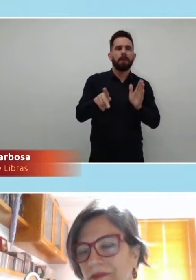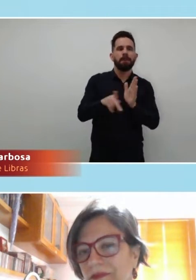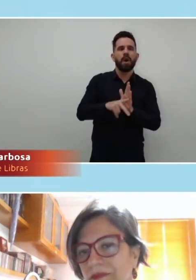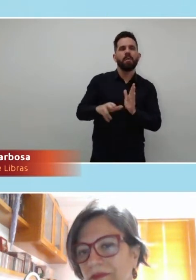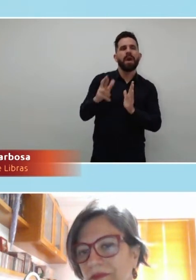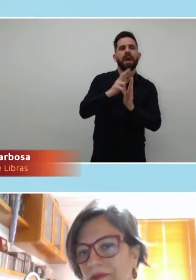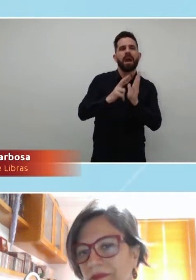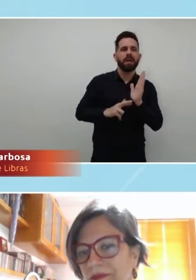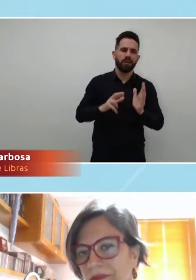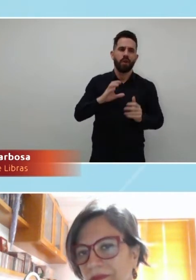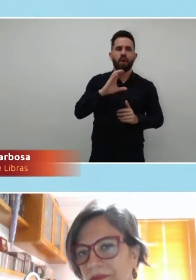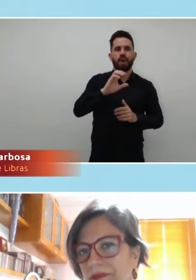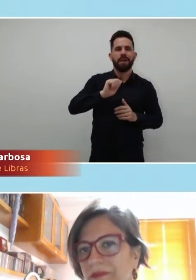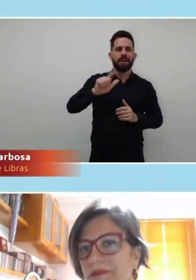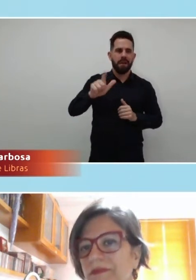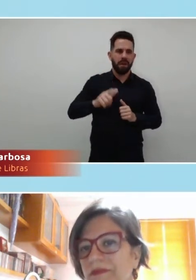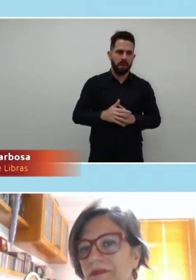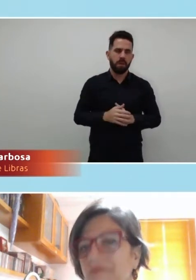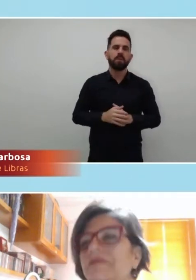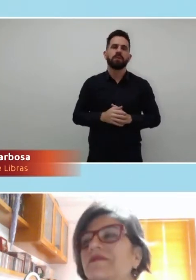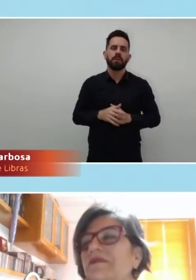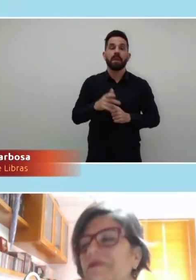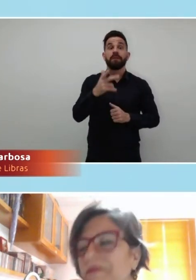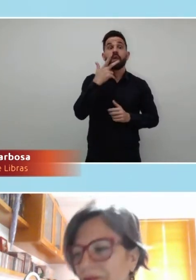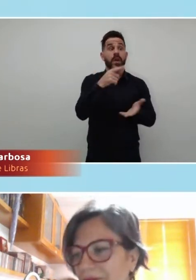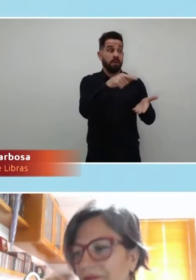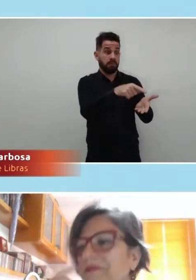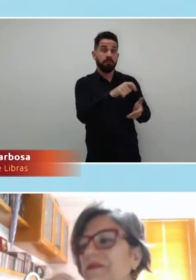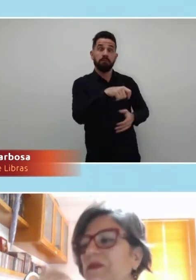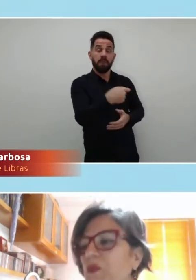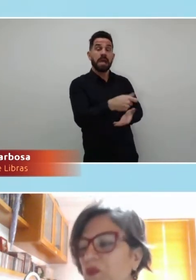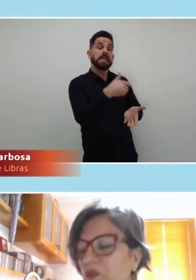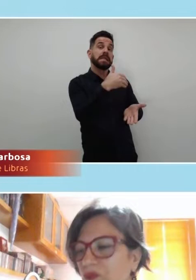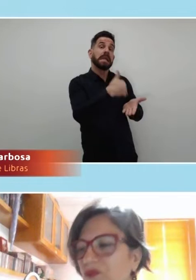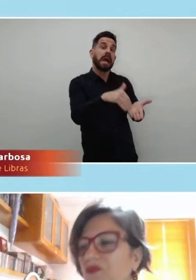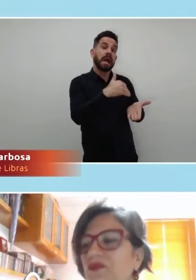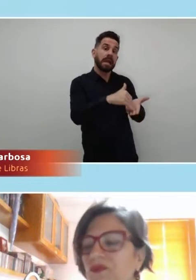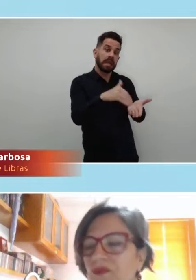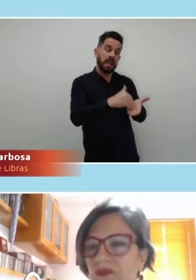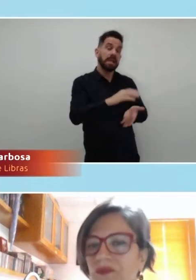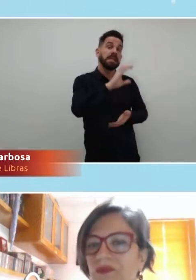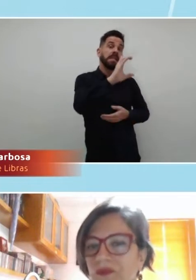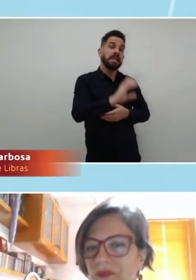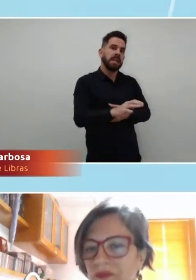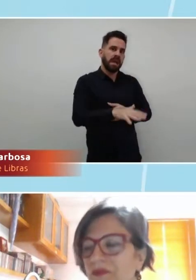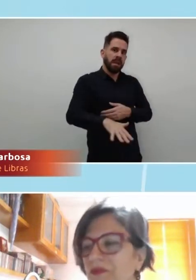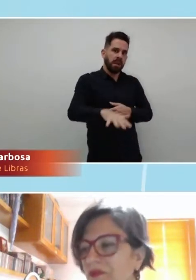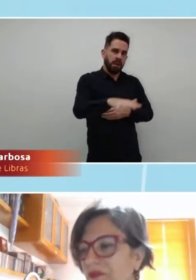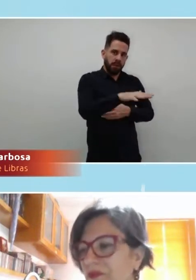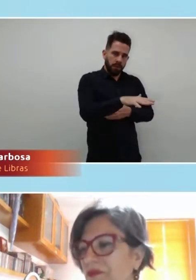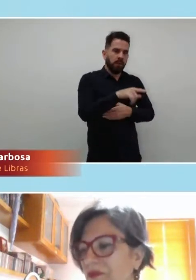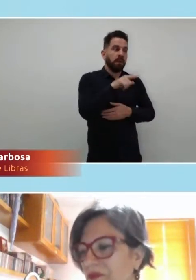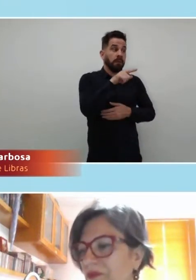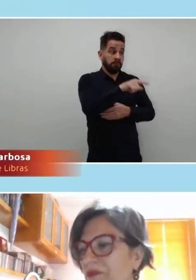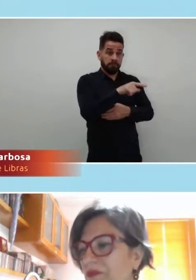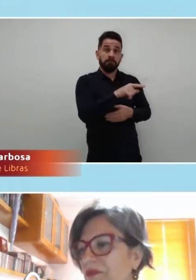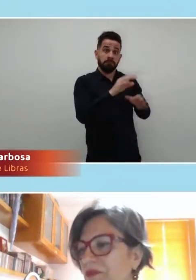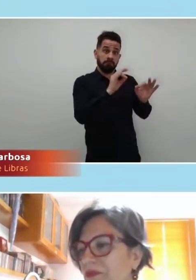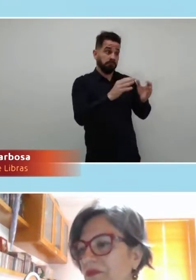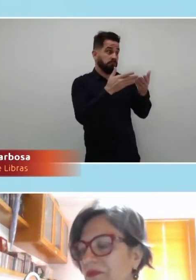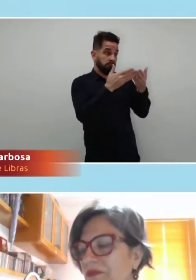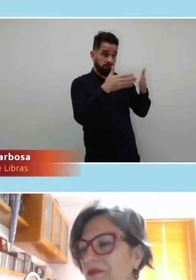pouquinho para a gente, né? A Secretaria Cidadã, um espaço que deveria ser aberto ao público e atender as necessidades, né, dos